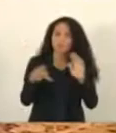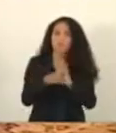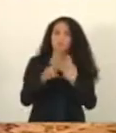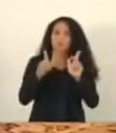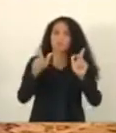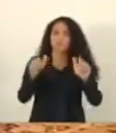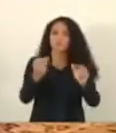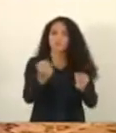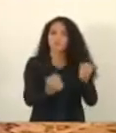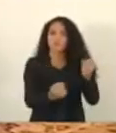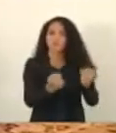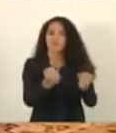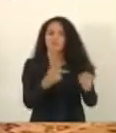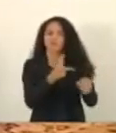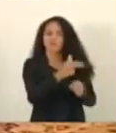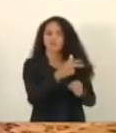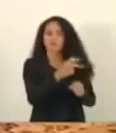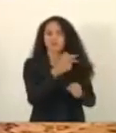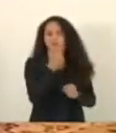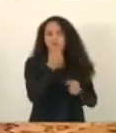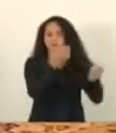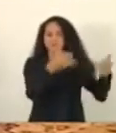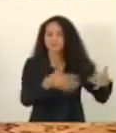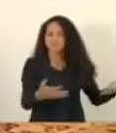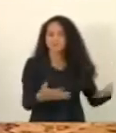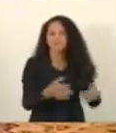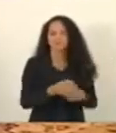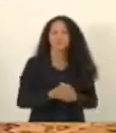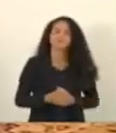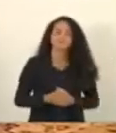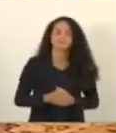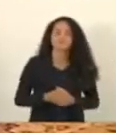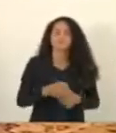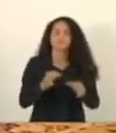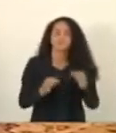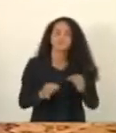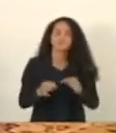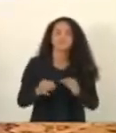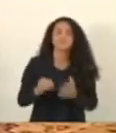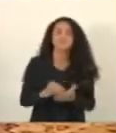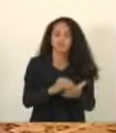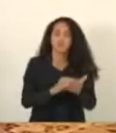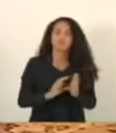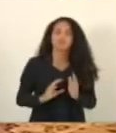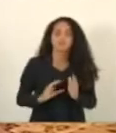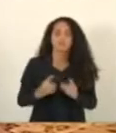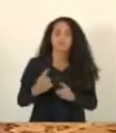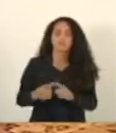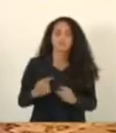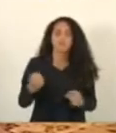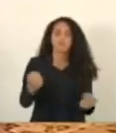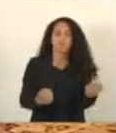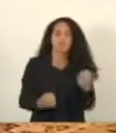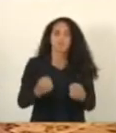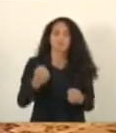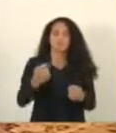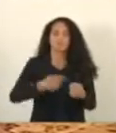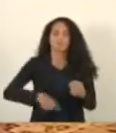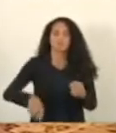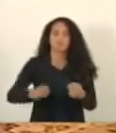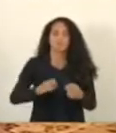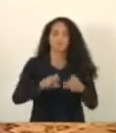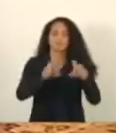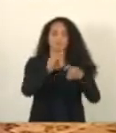dos carros do Elon Musk. Pelo menos justificaria a falta de efetivo, porque os carros andariam sem